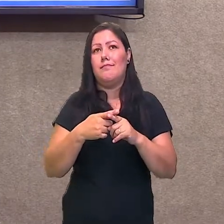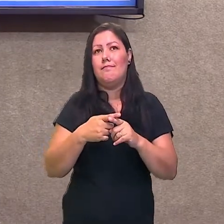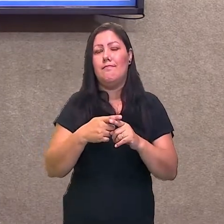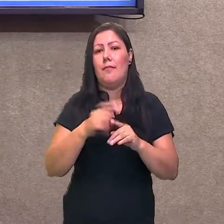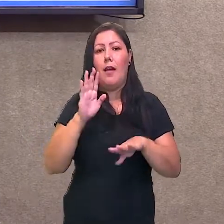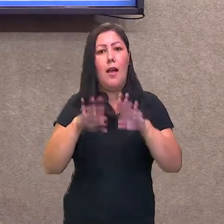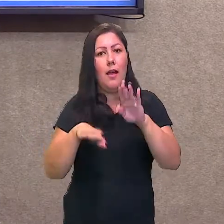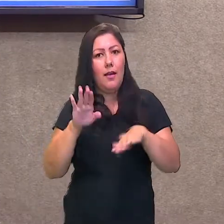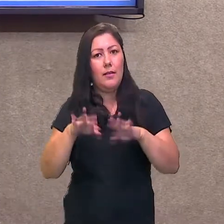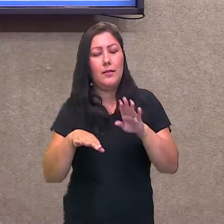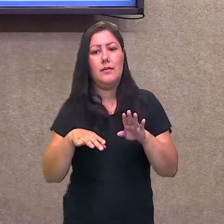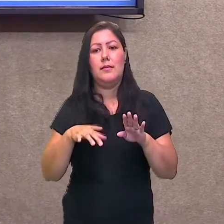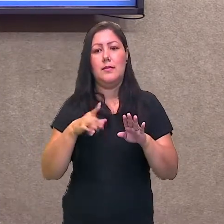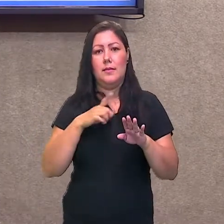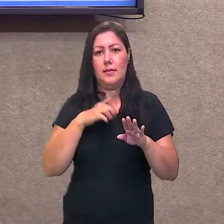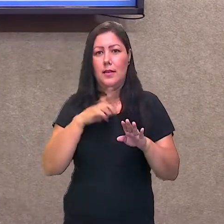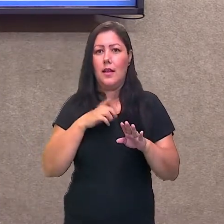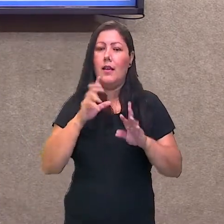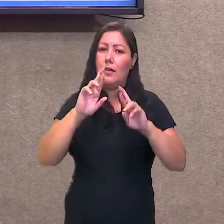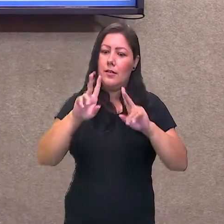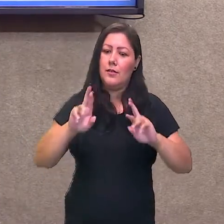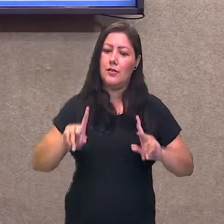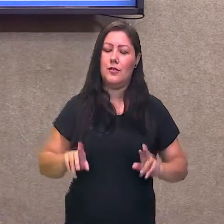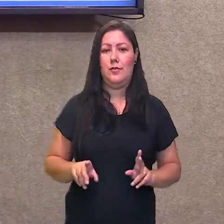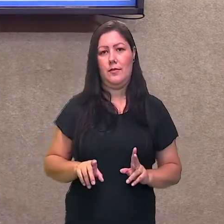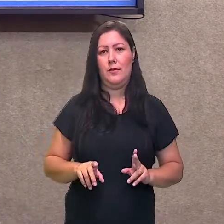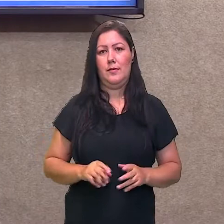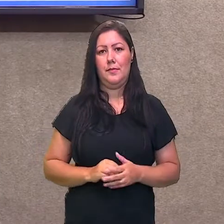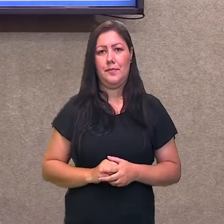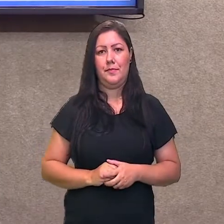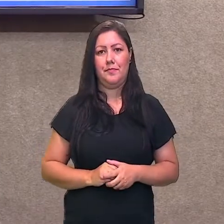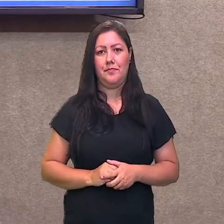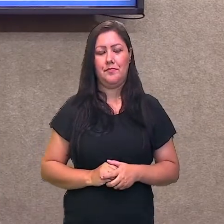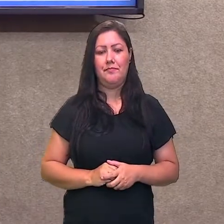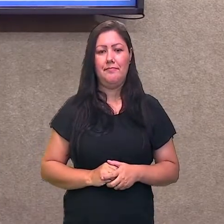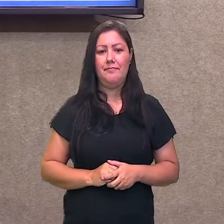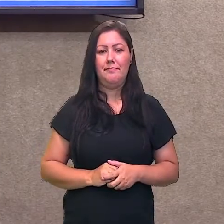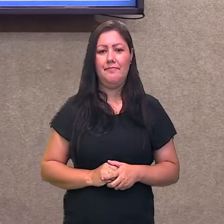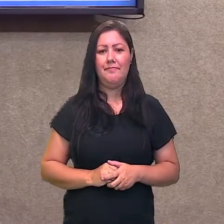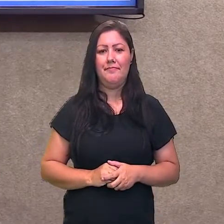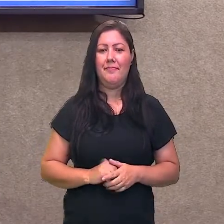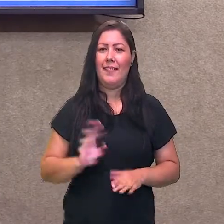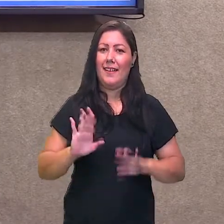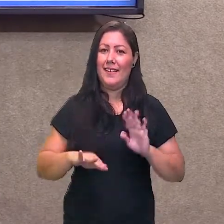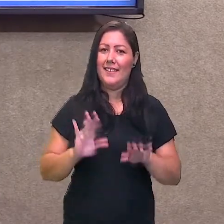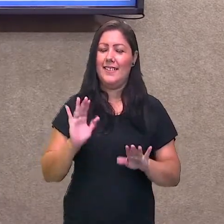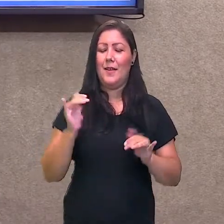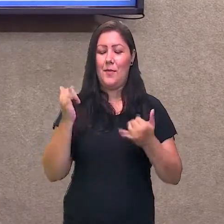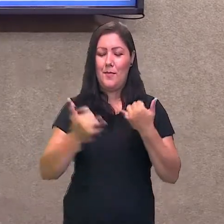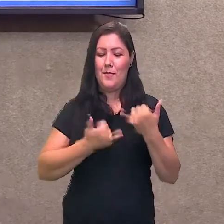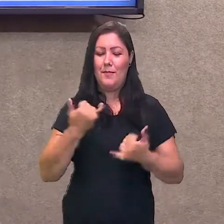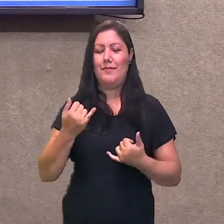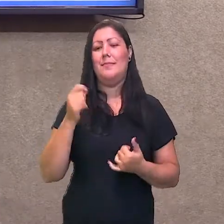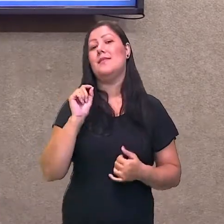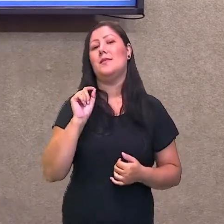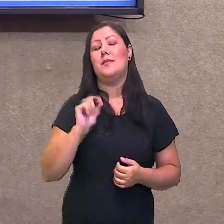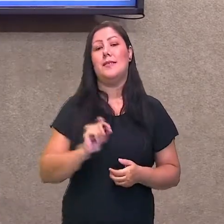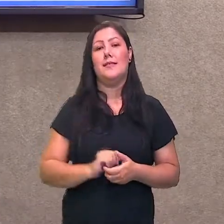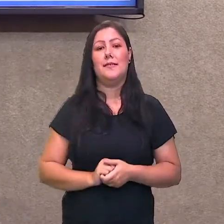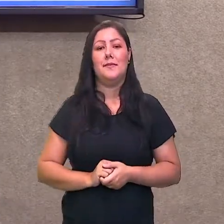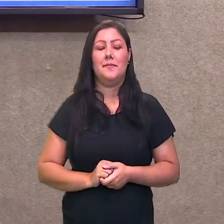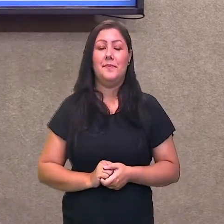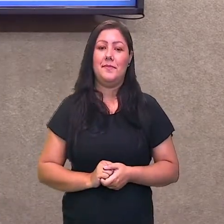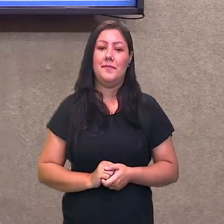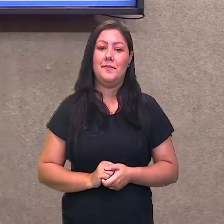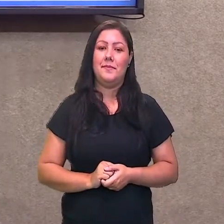extensão. É por isso que, às vezes, eu brinco, né? No 6º ano, eu sempre